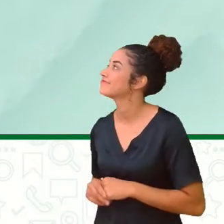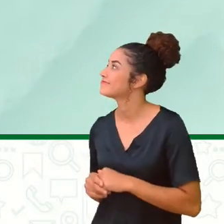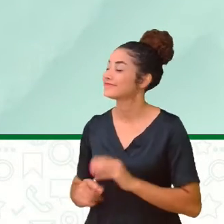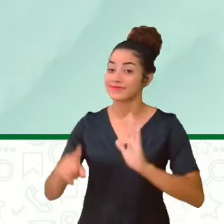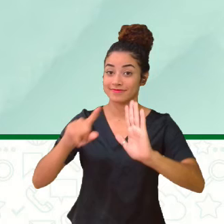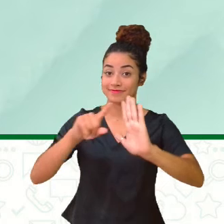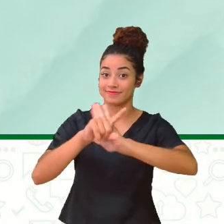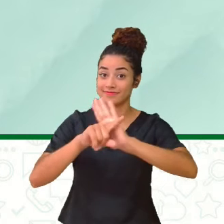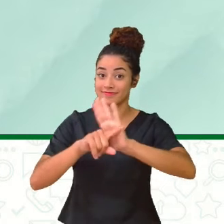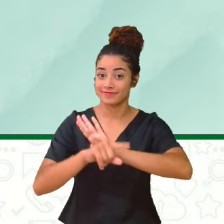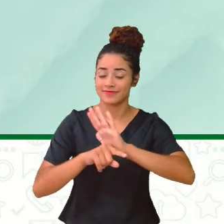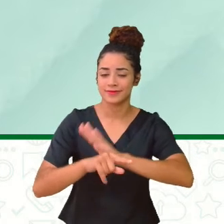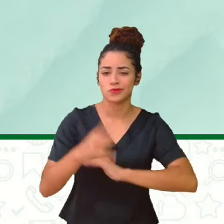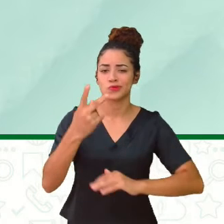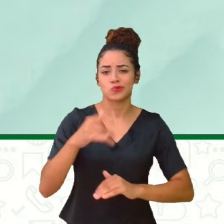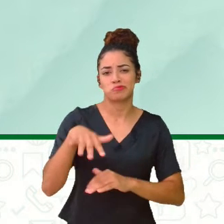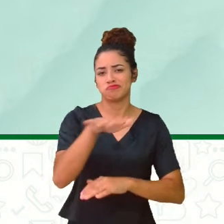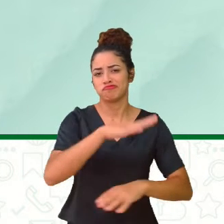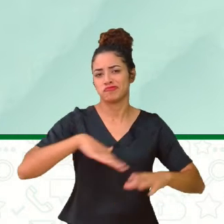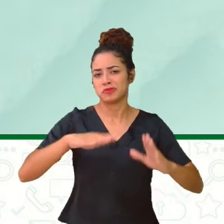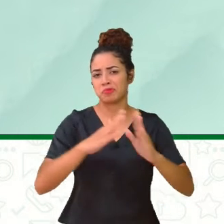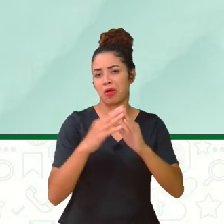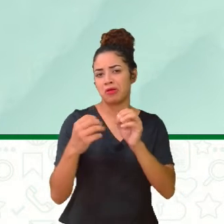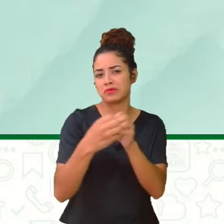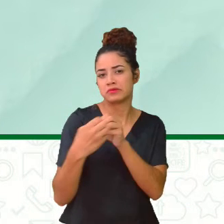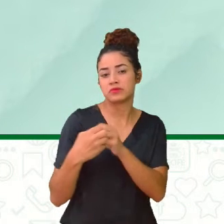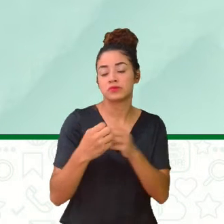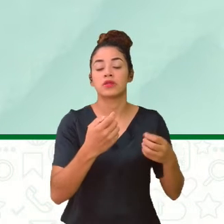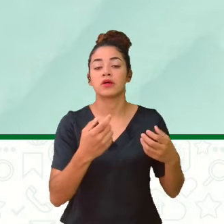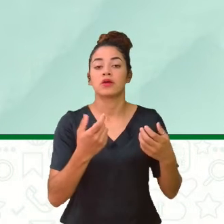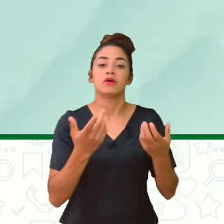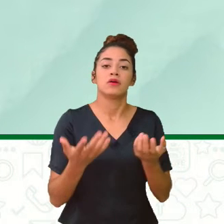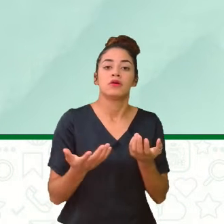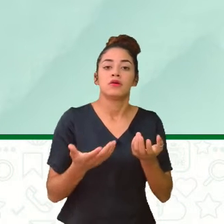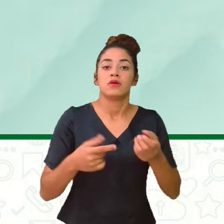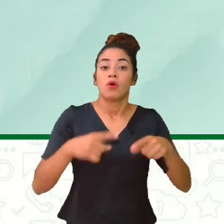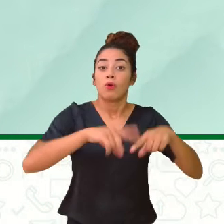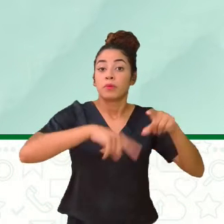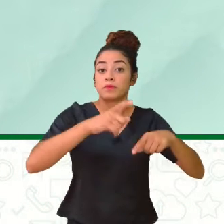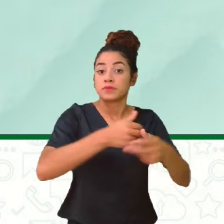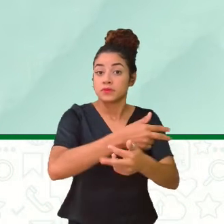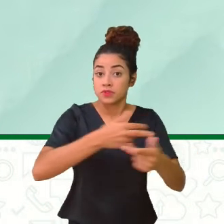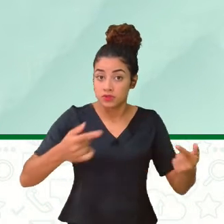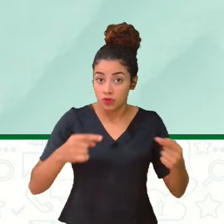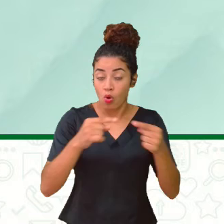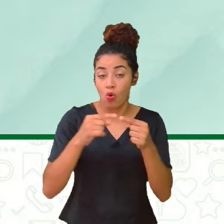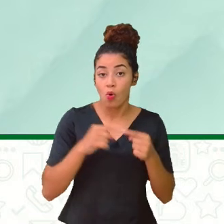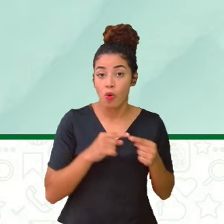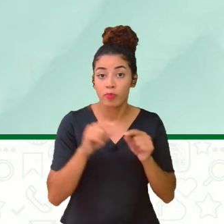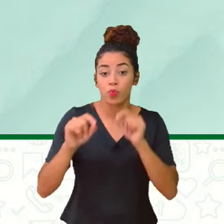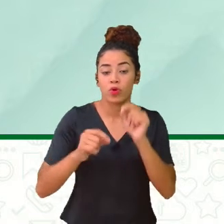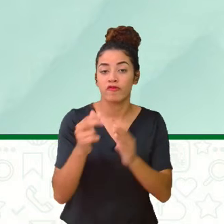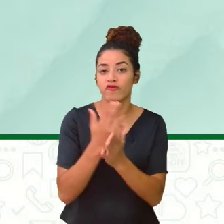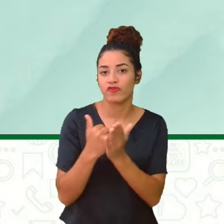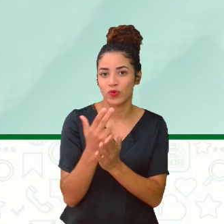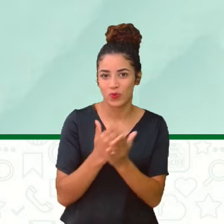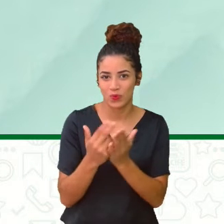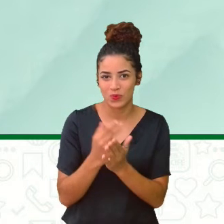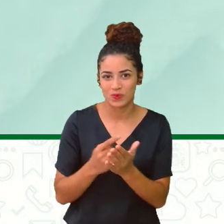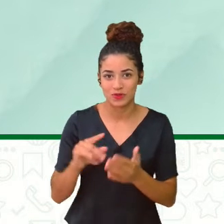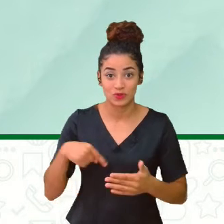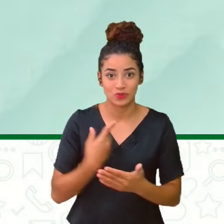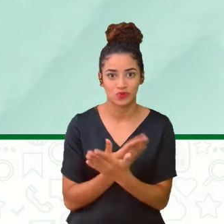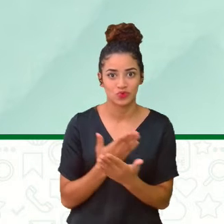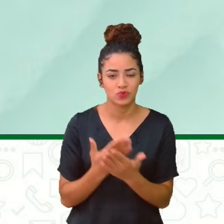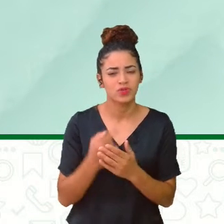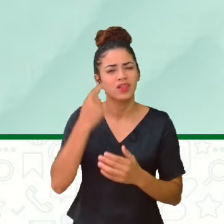Pesquisem em seu ambiente objetos que correspondam a algumas figuras geométricas. Lembram que no